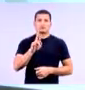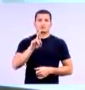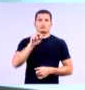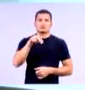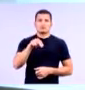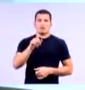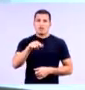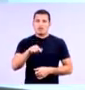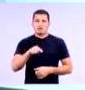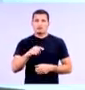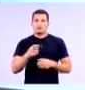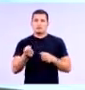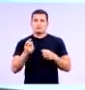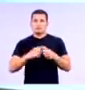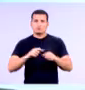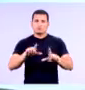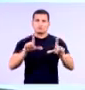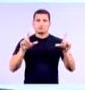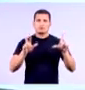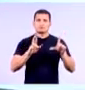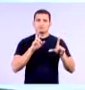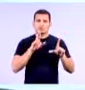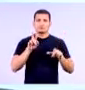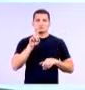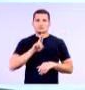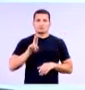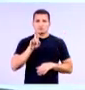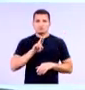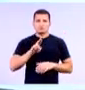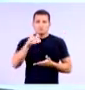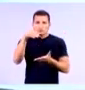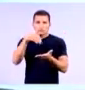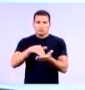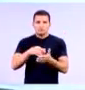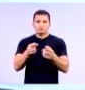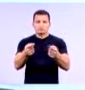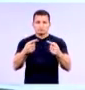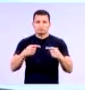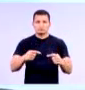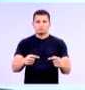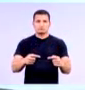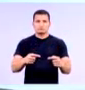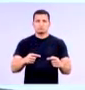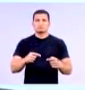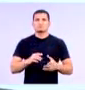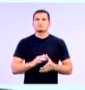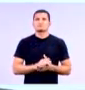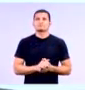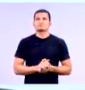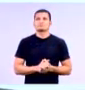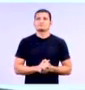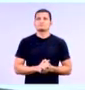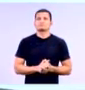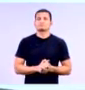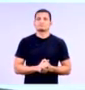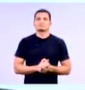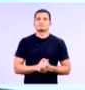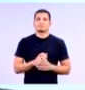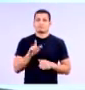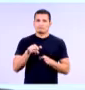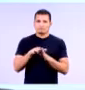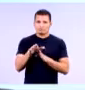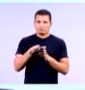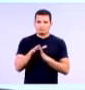retornar a resposta para o usuário. É na última linha. Ele já finalizou todo o método, agora só precisa retornar a resposta. Então, como dica,